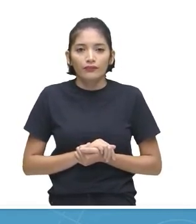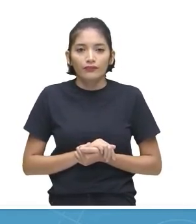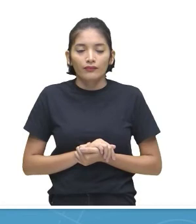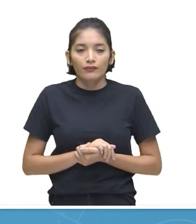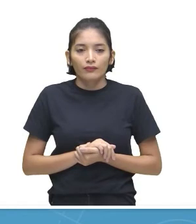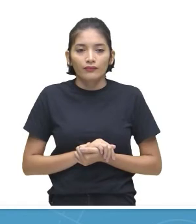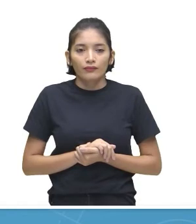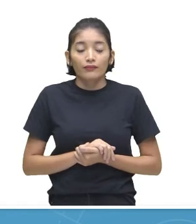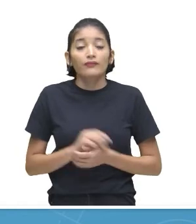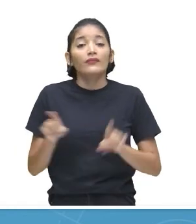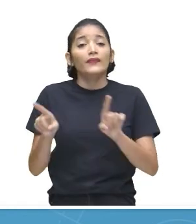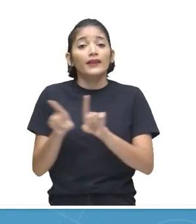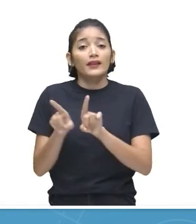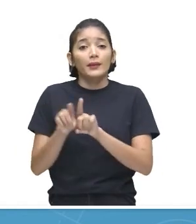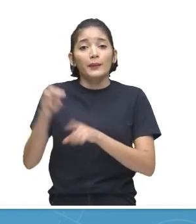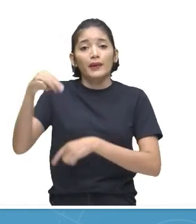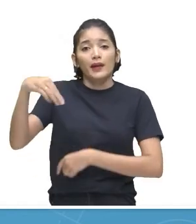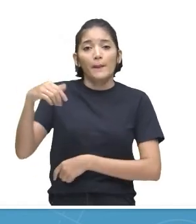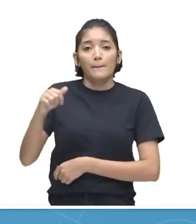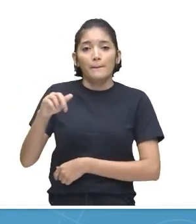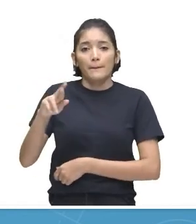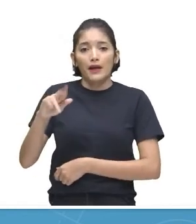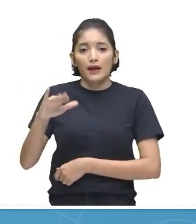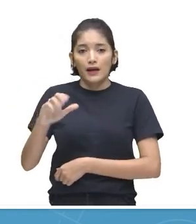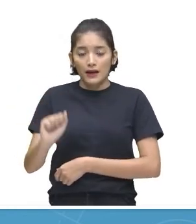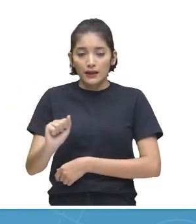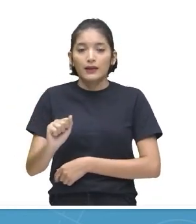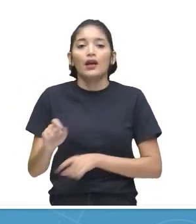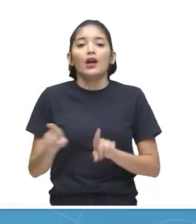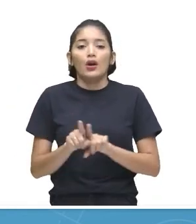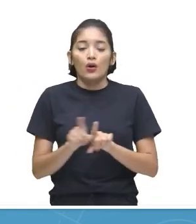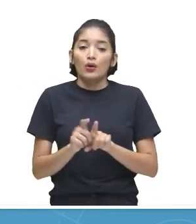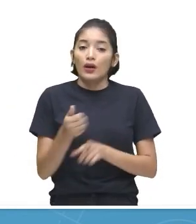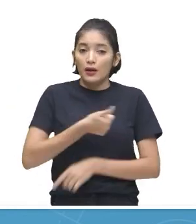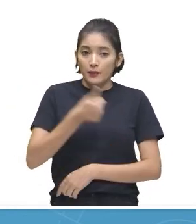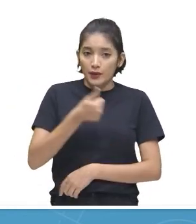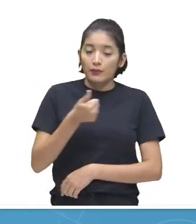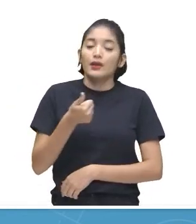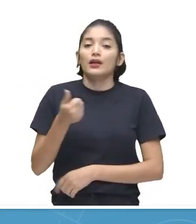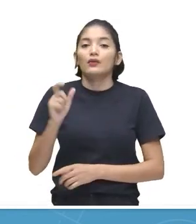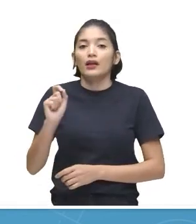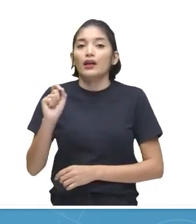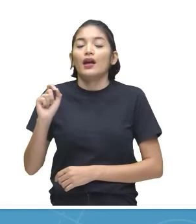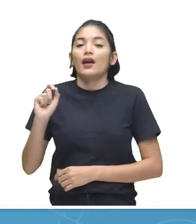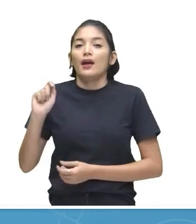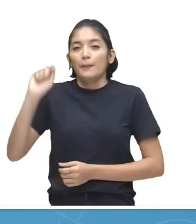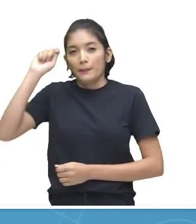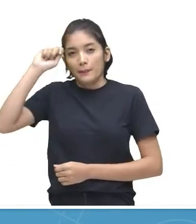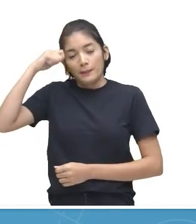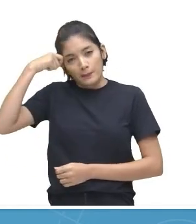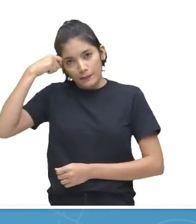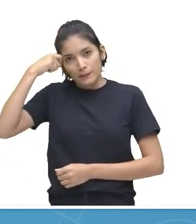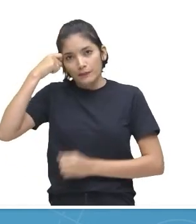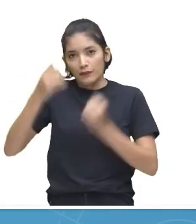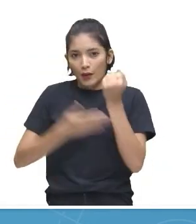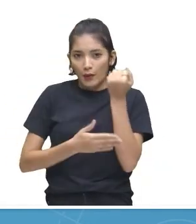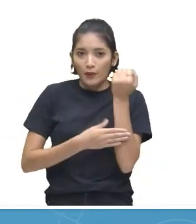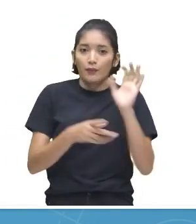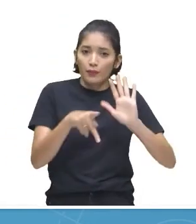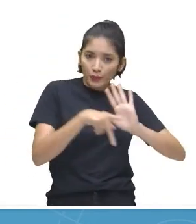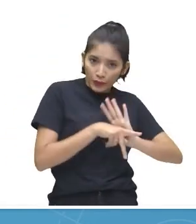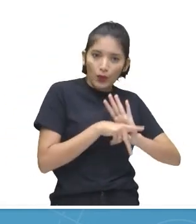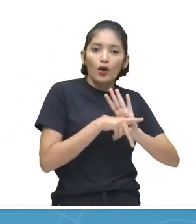Ah, sim, a Maria Eduarda. A Maria Eduarda colocou carvão como fonte de energia para as máquinas. Perfeito! Apontou uma das características